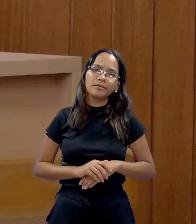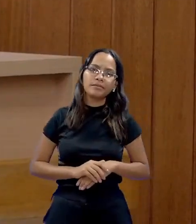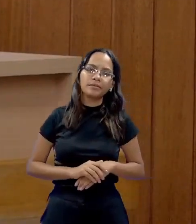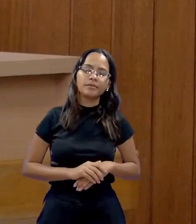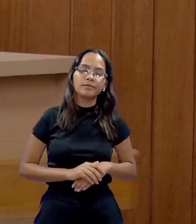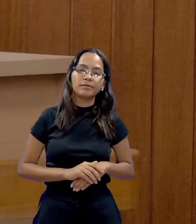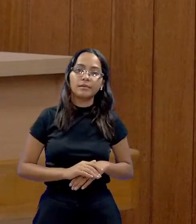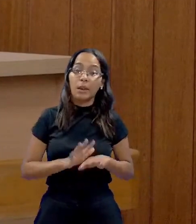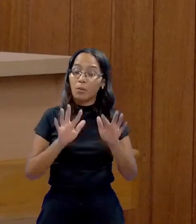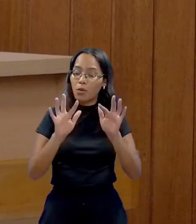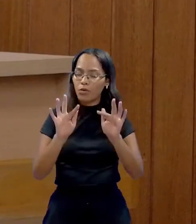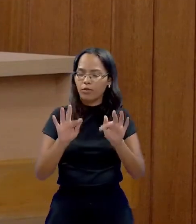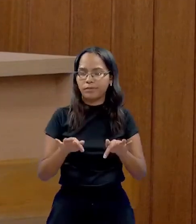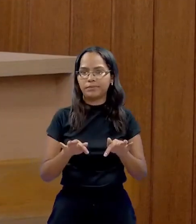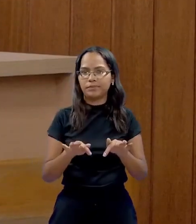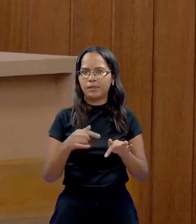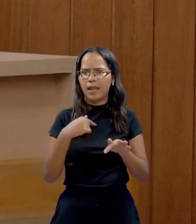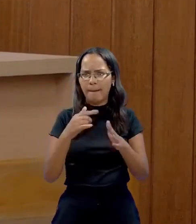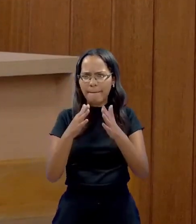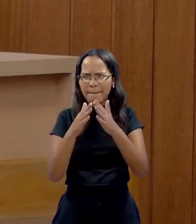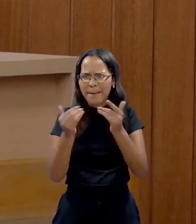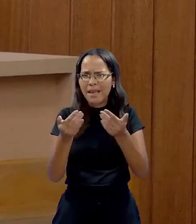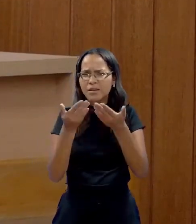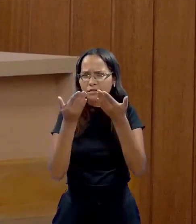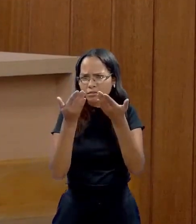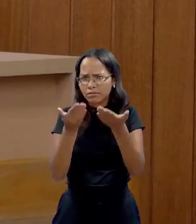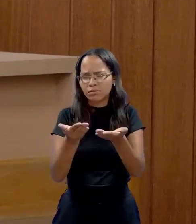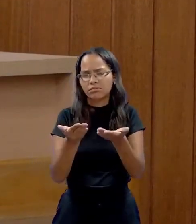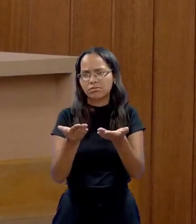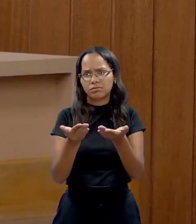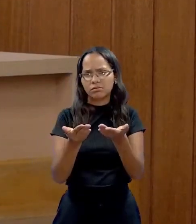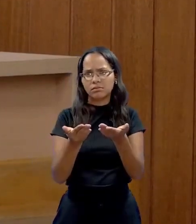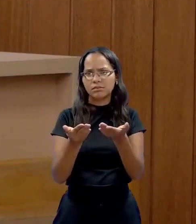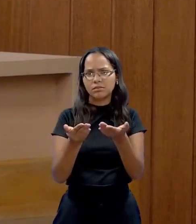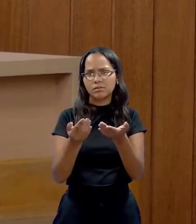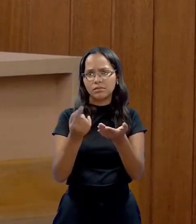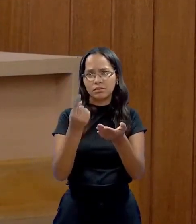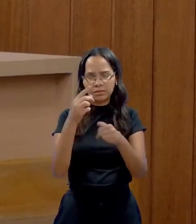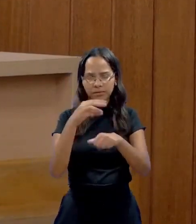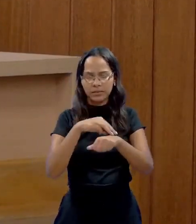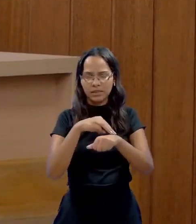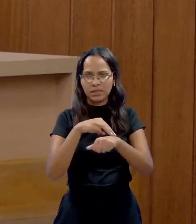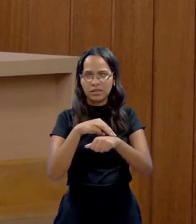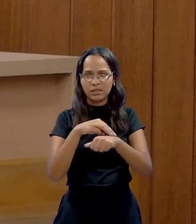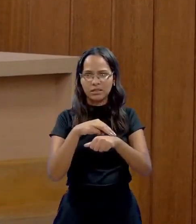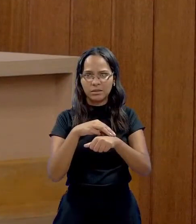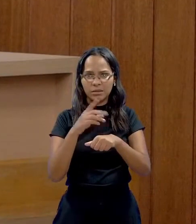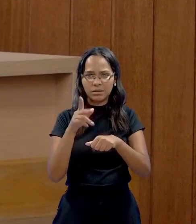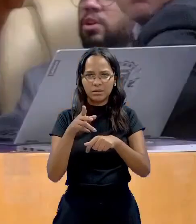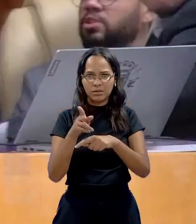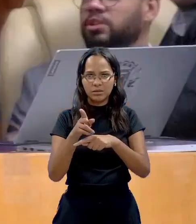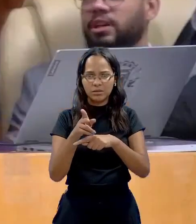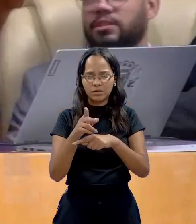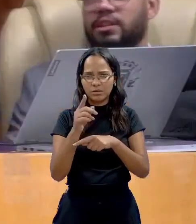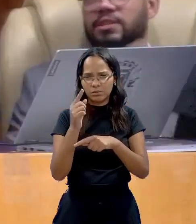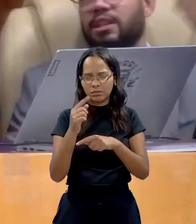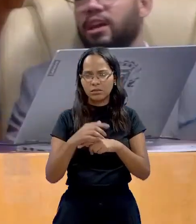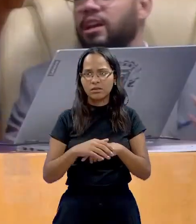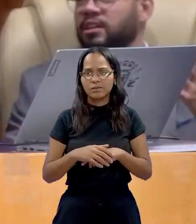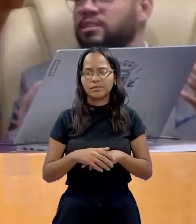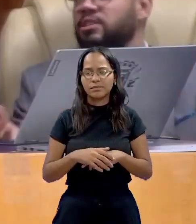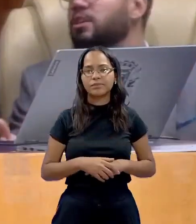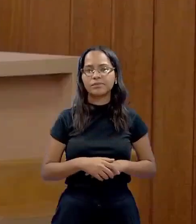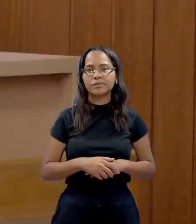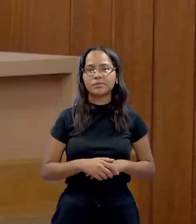fala pedindo a generosidade de Vossa Excelência para me dar mais um minuto para concluir, presidente. Pode concluir, Excelência,